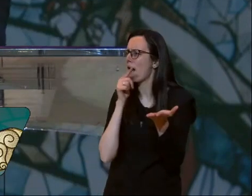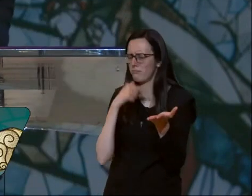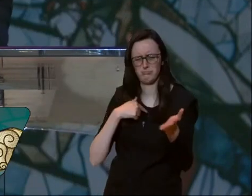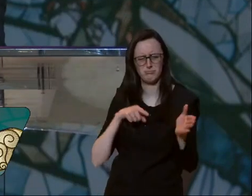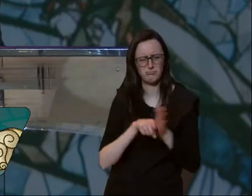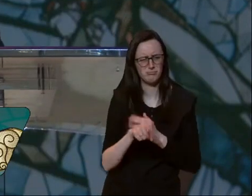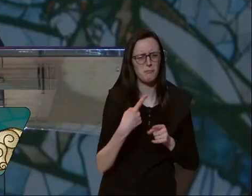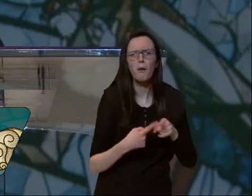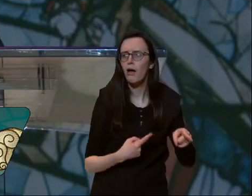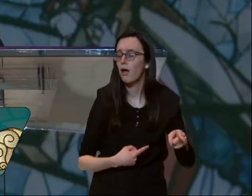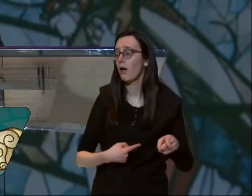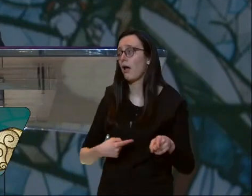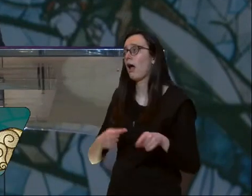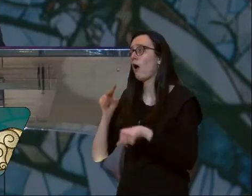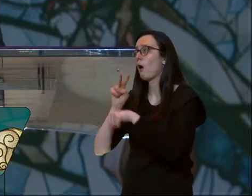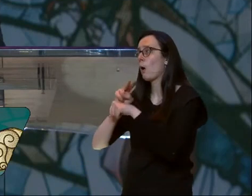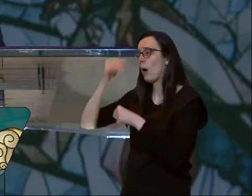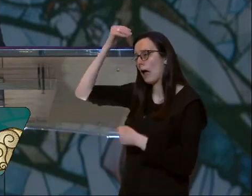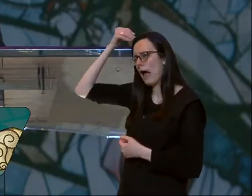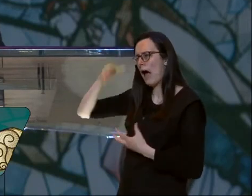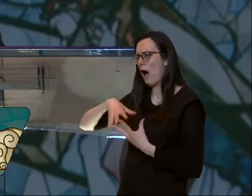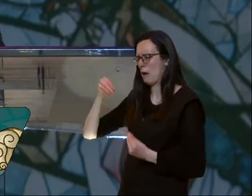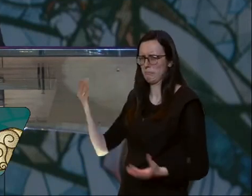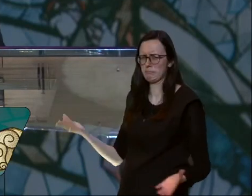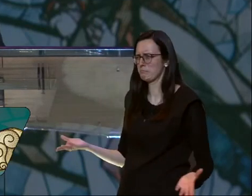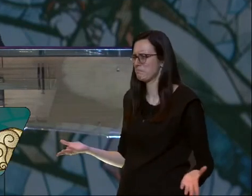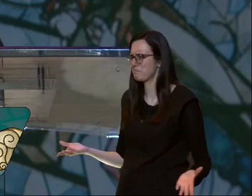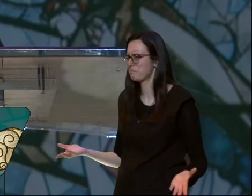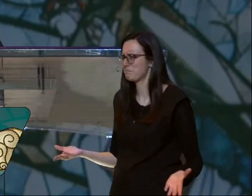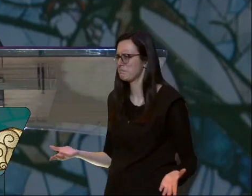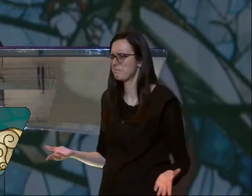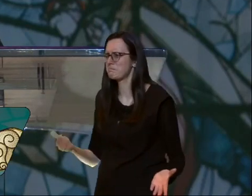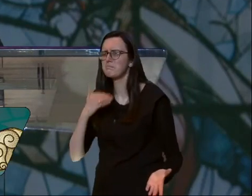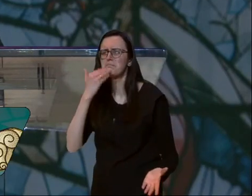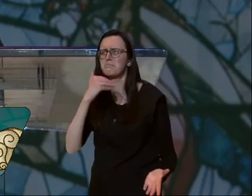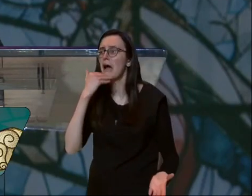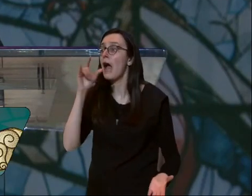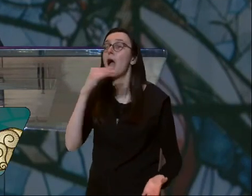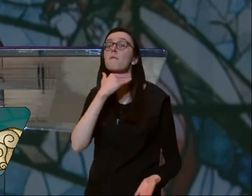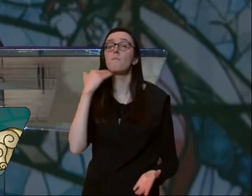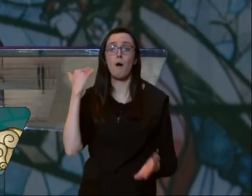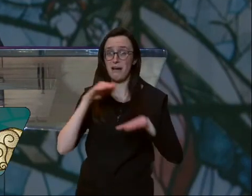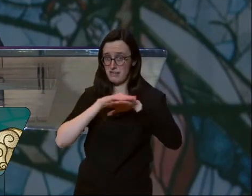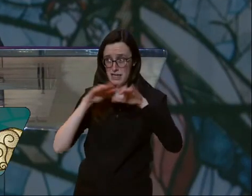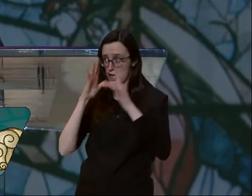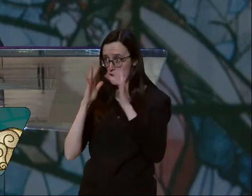Meu amigo, se você morrer perdido, você vai ficar perdido o resto da vida.